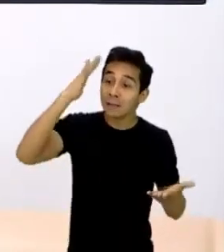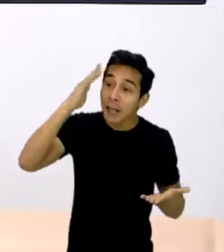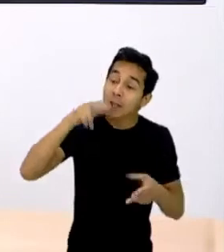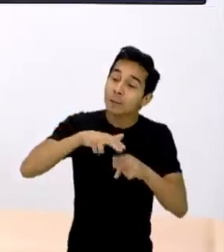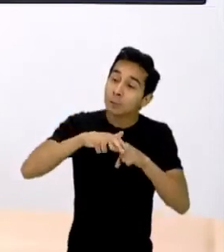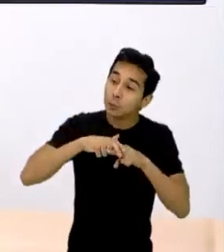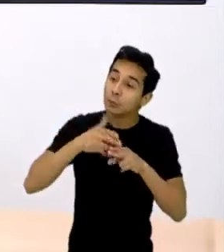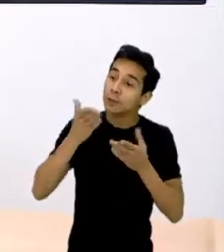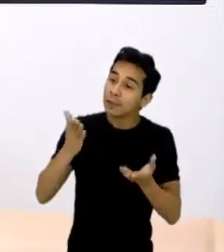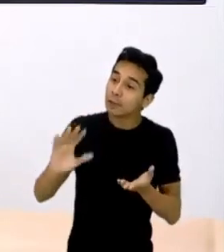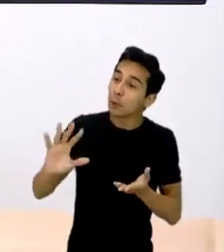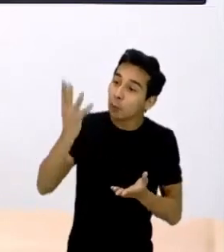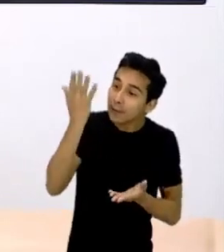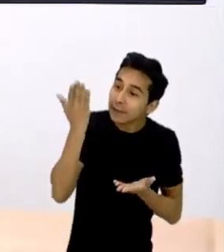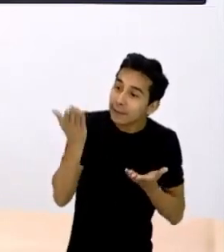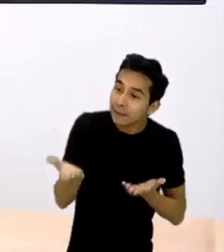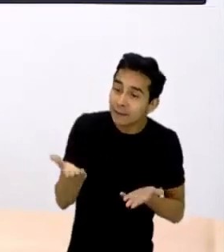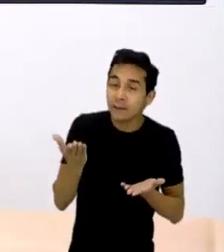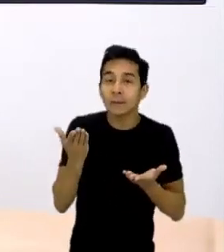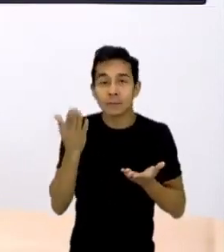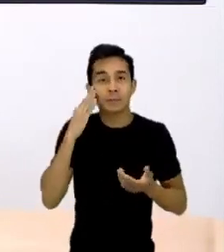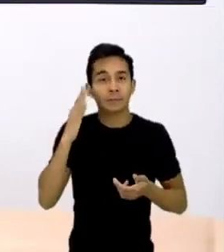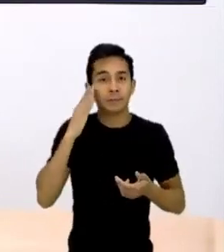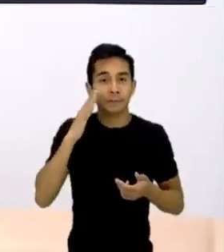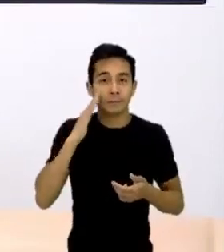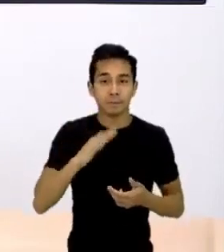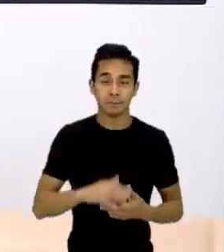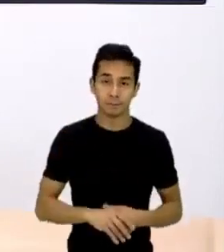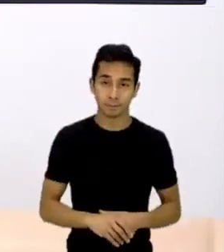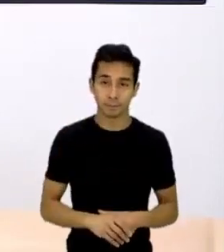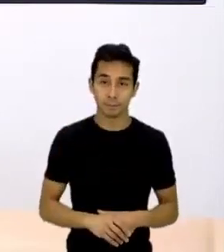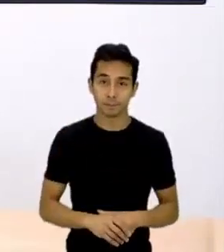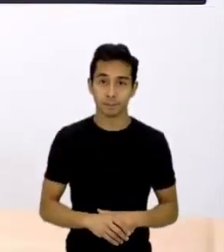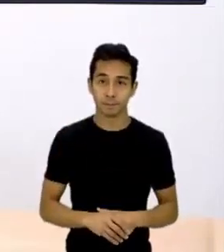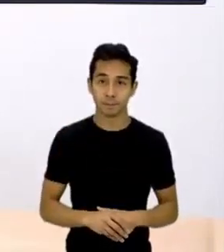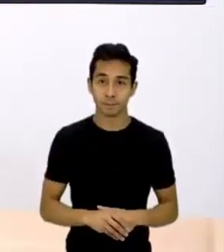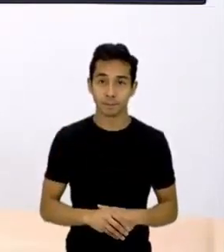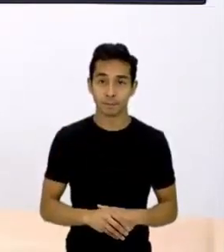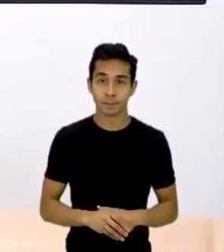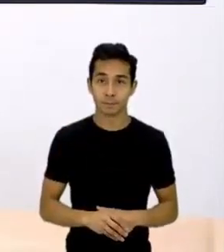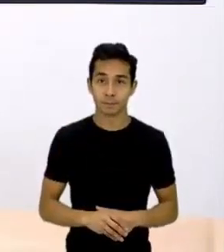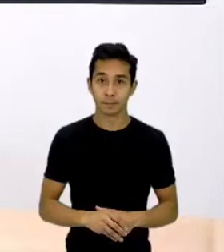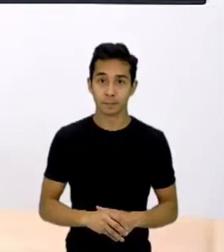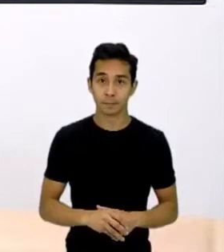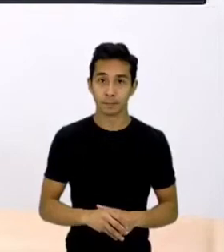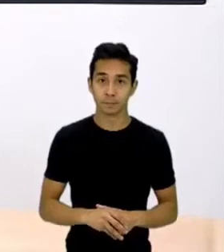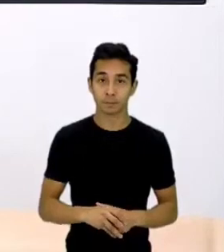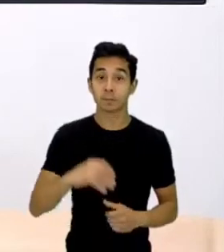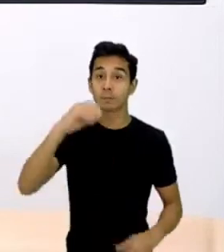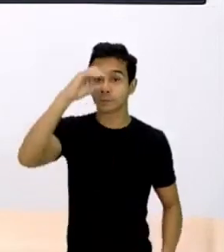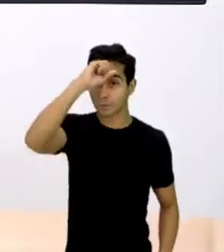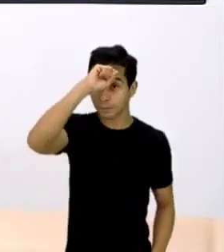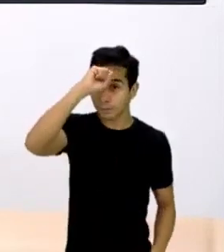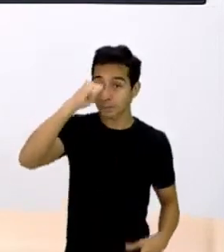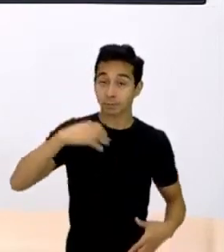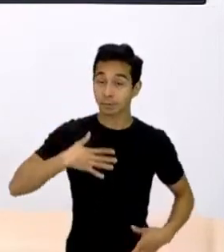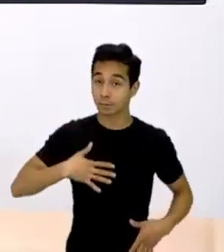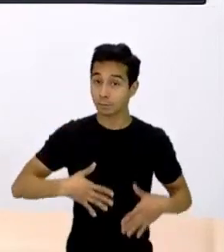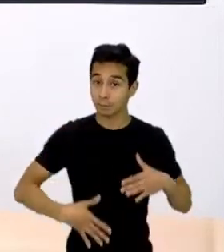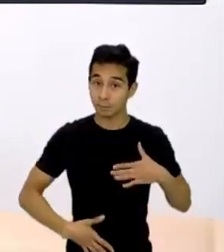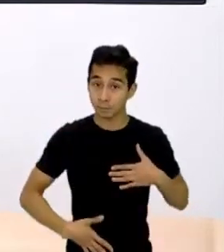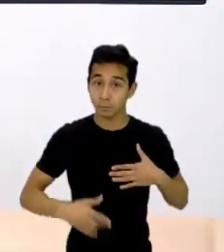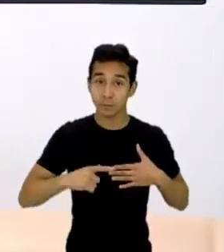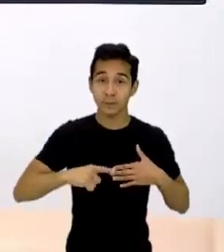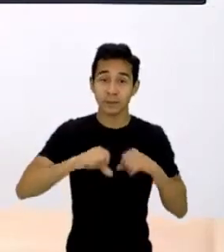agora faz sentido. Bom, então vocês viram aí que o nosso corpo, ele é formado por